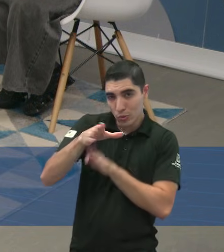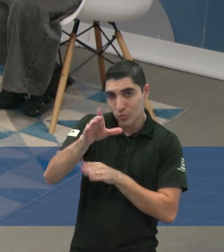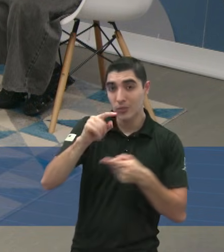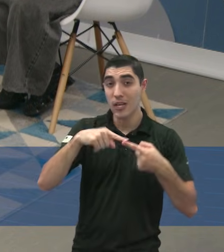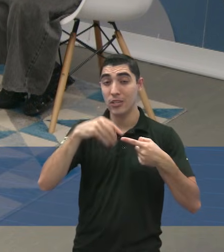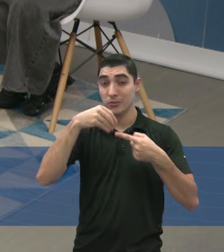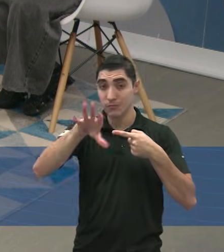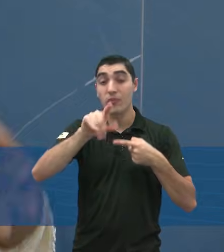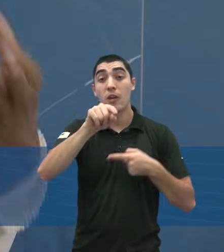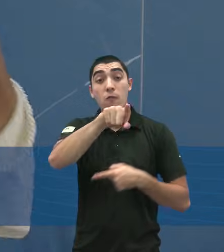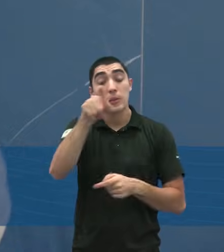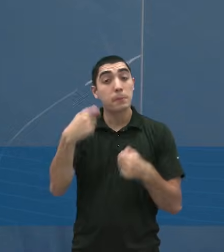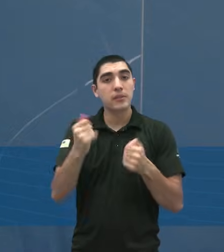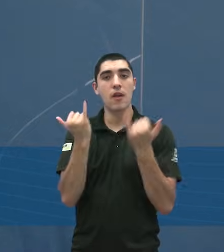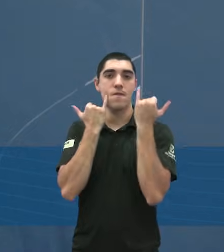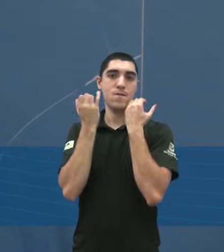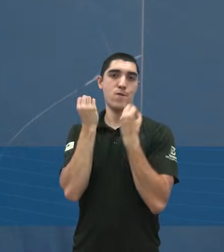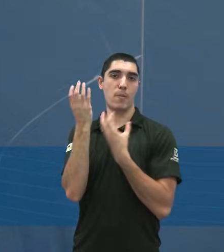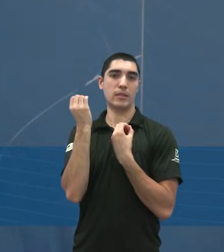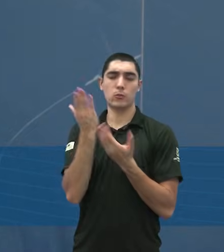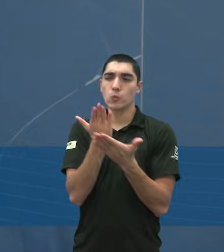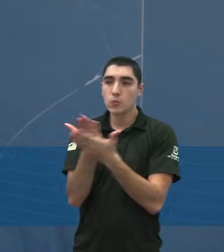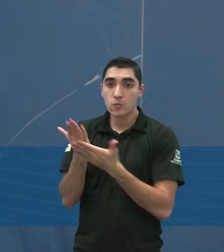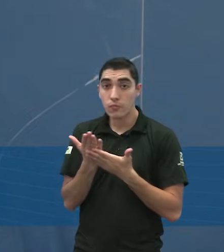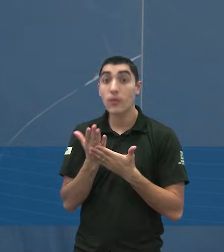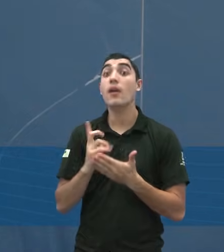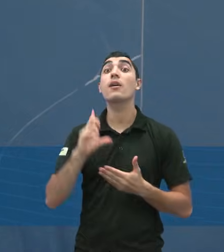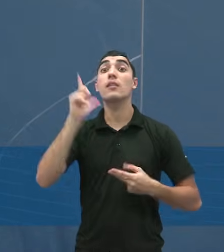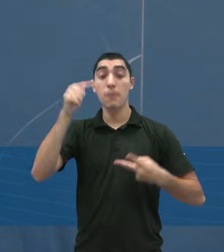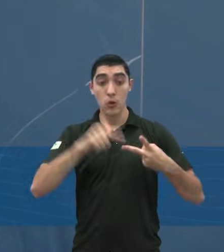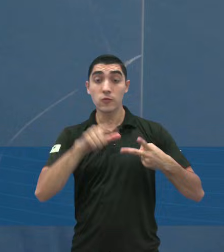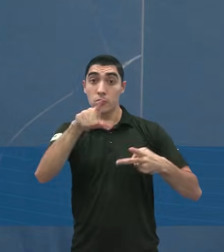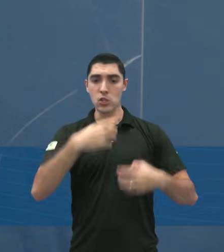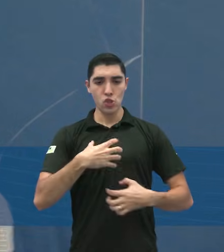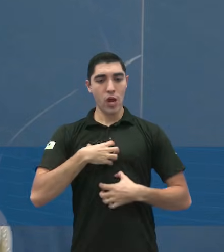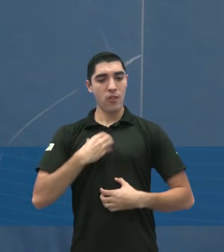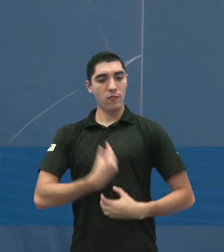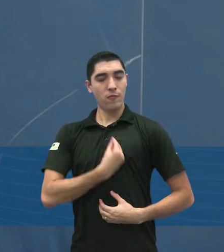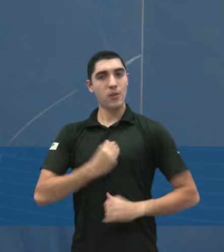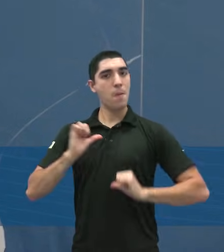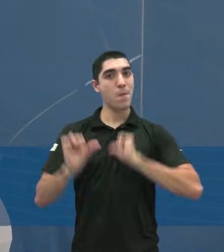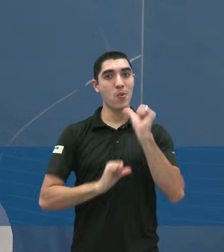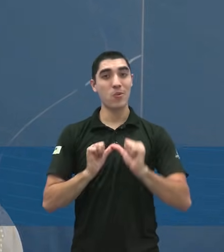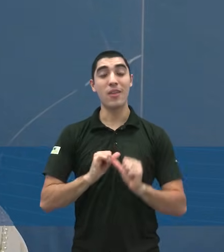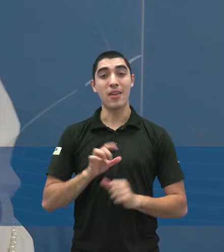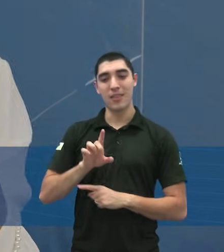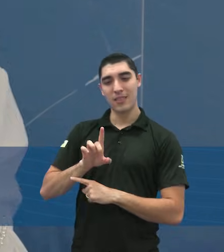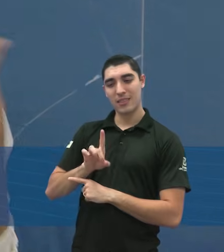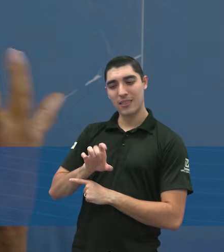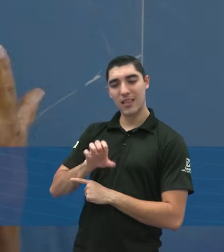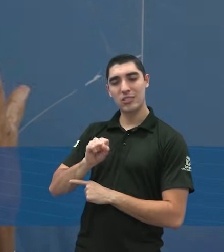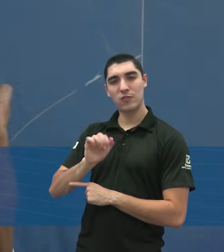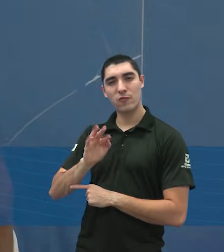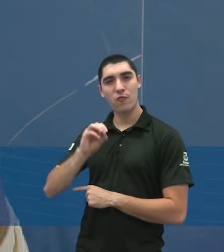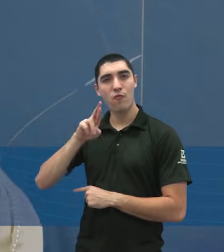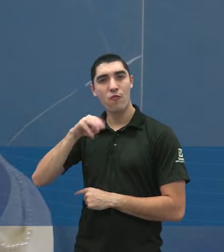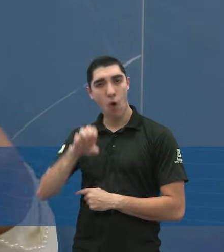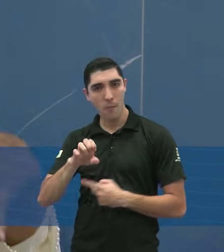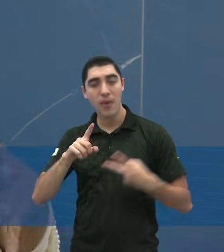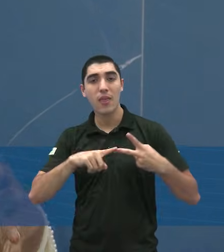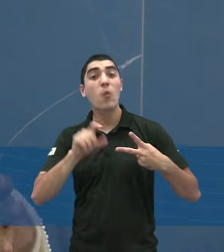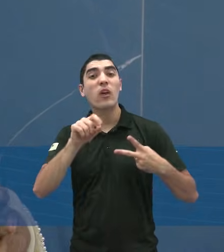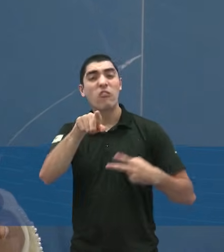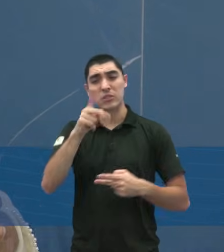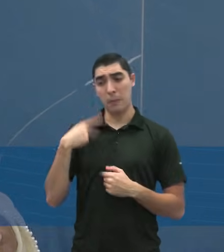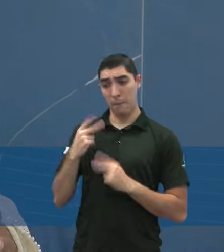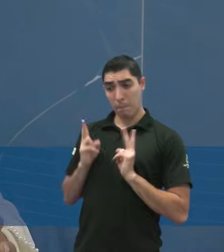informe, né? Se informe e se esforme, né? Eu gosto de usar a expressão esforme, é para sair